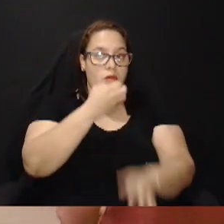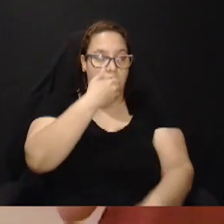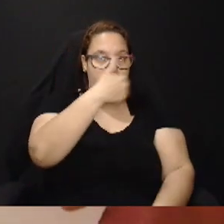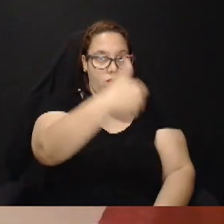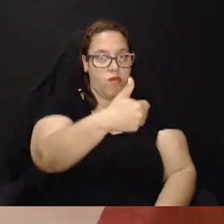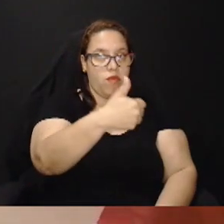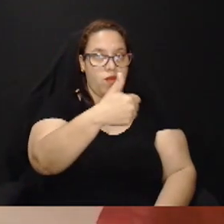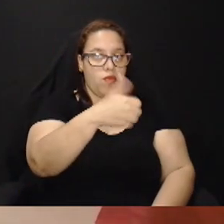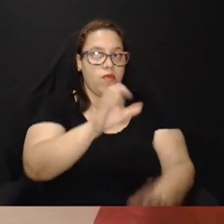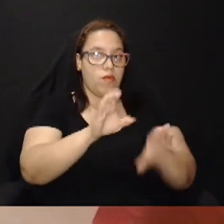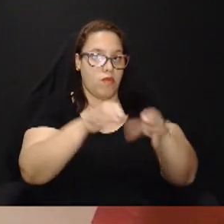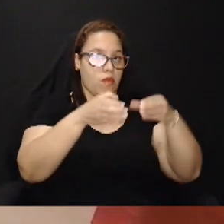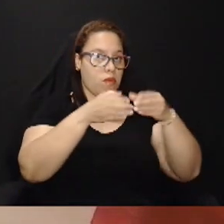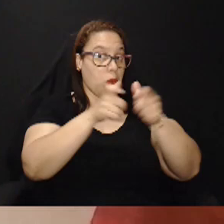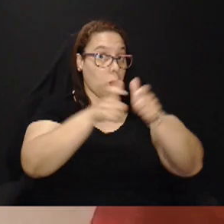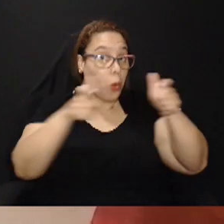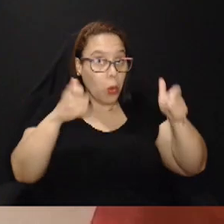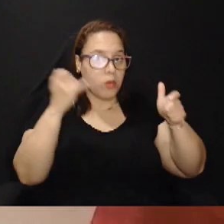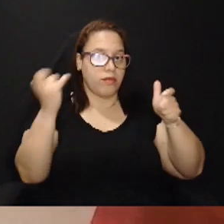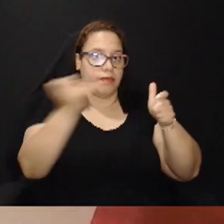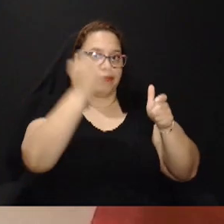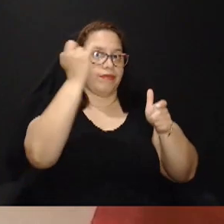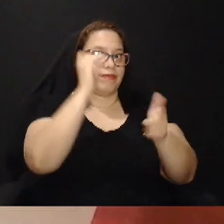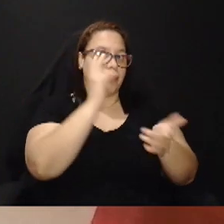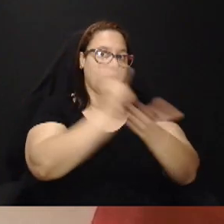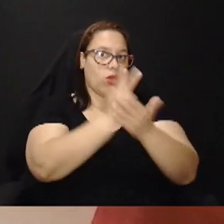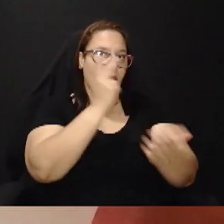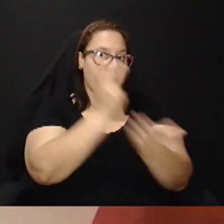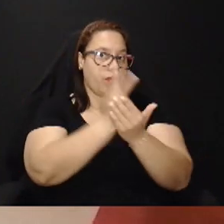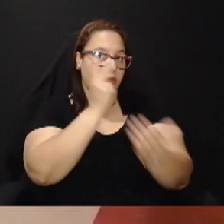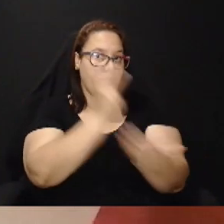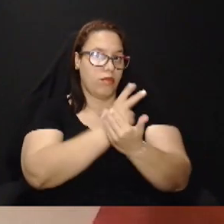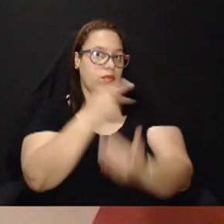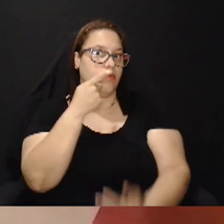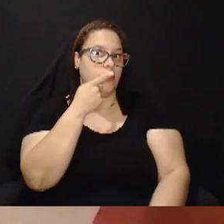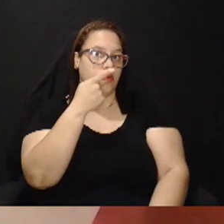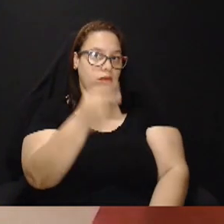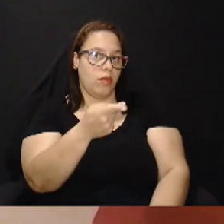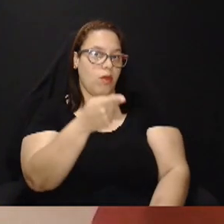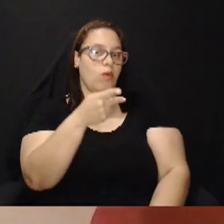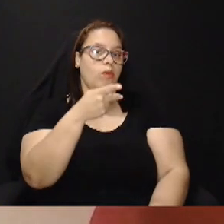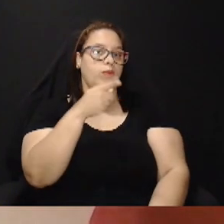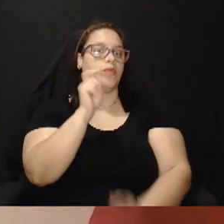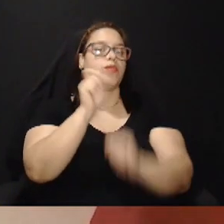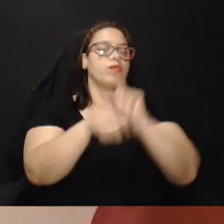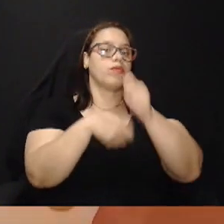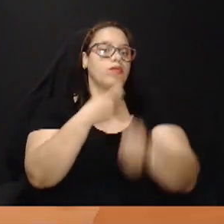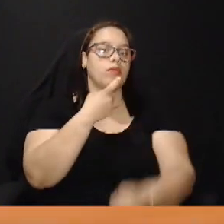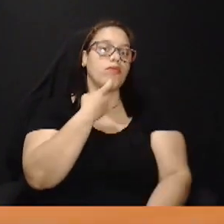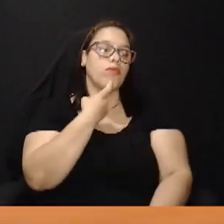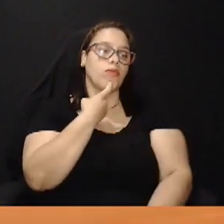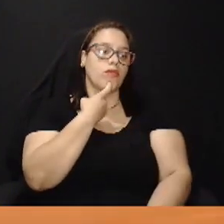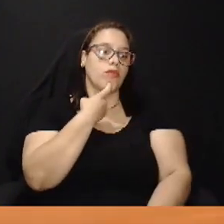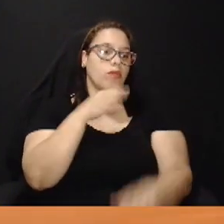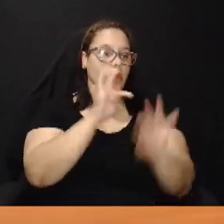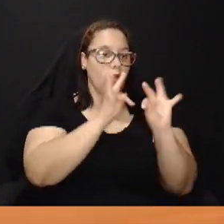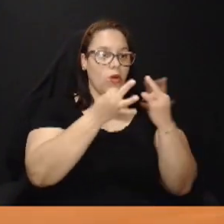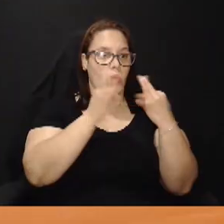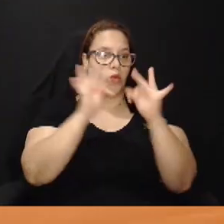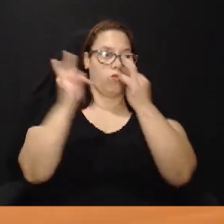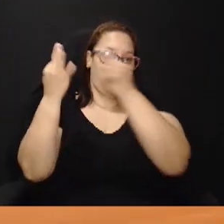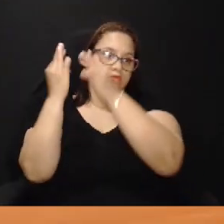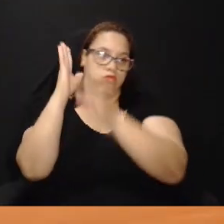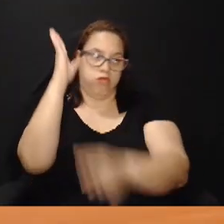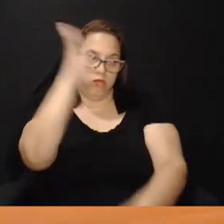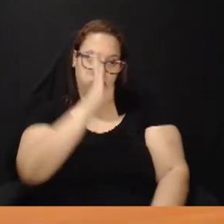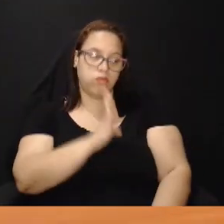de tamanha importância. Eu sempre falo em todas as minhas falas de que Campinas é a cidade mais tecnológica do Brasil.